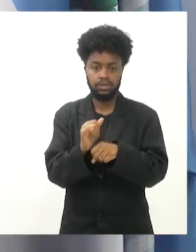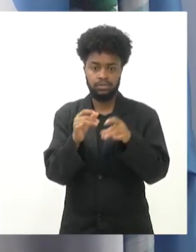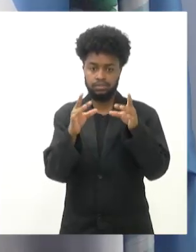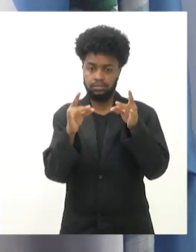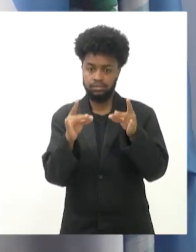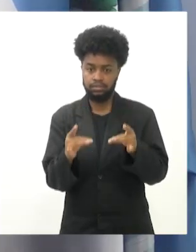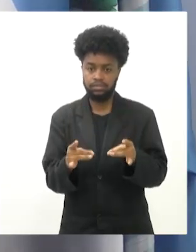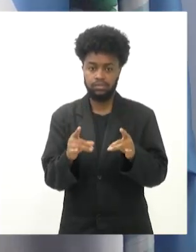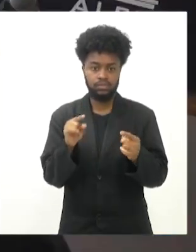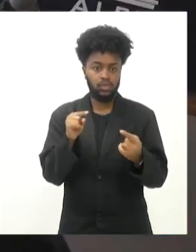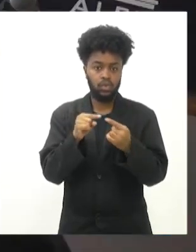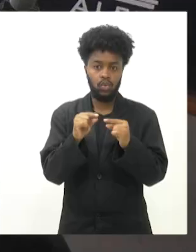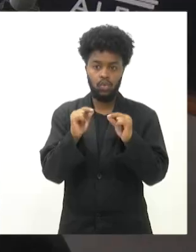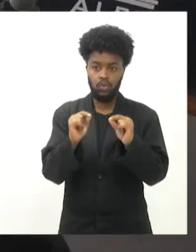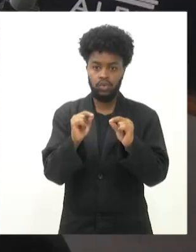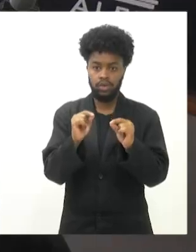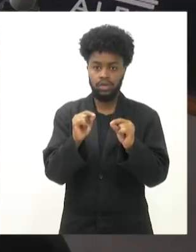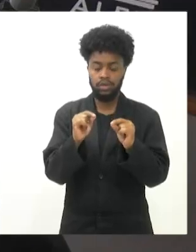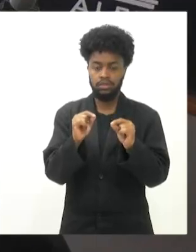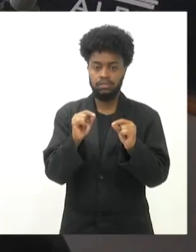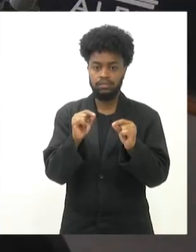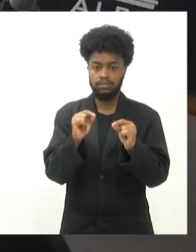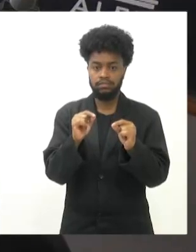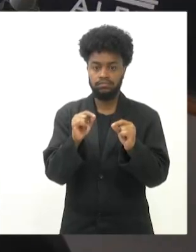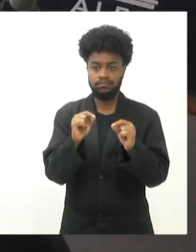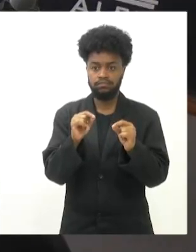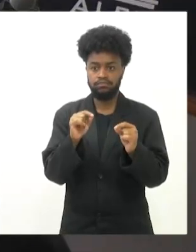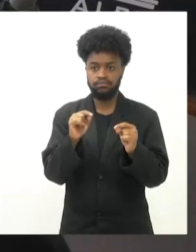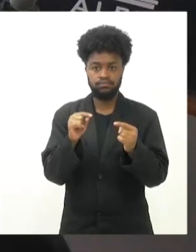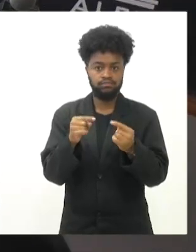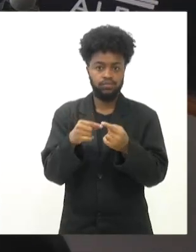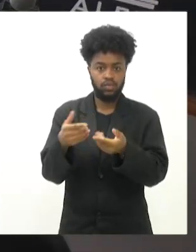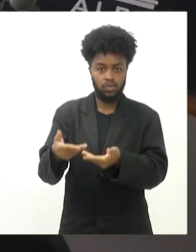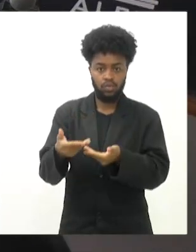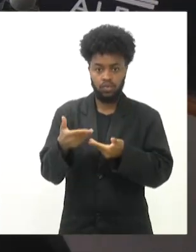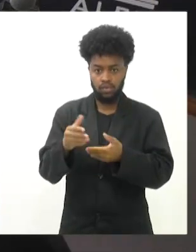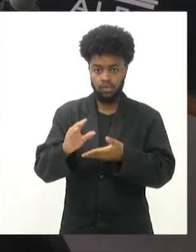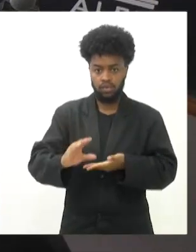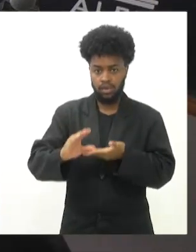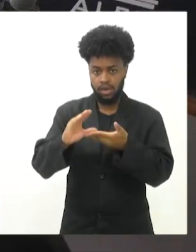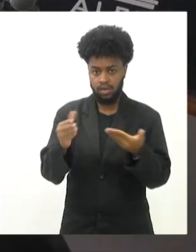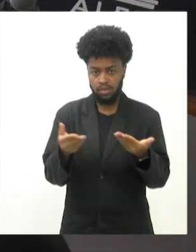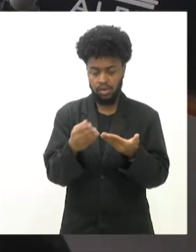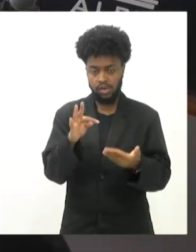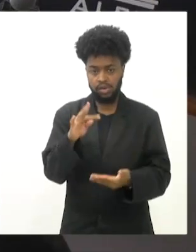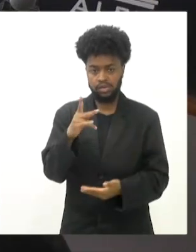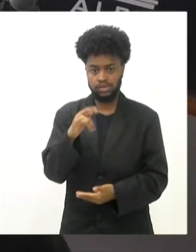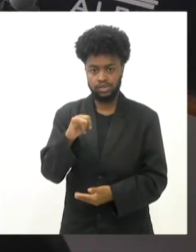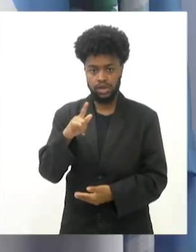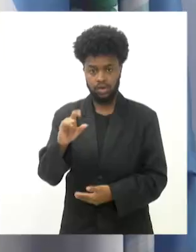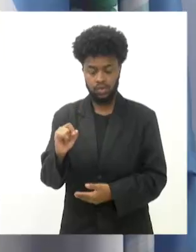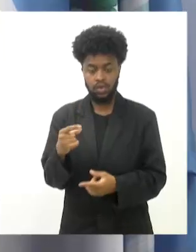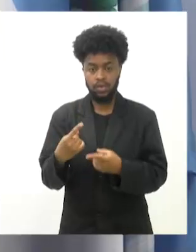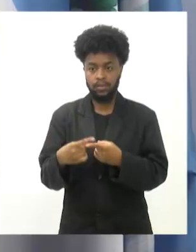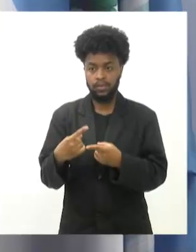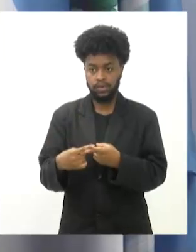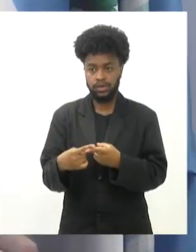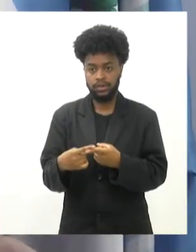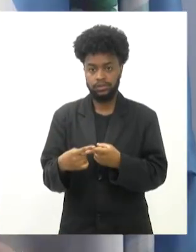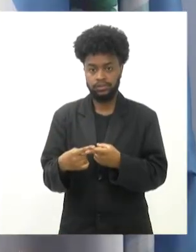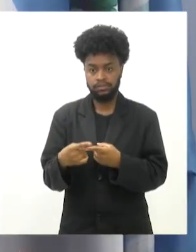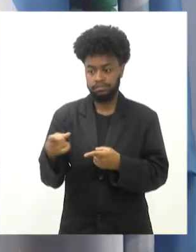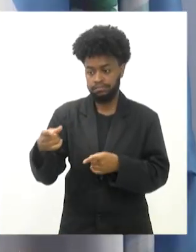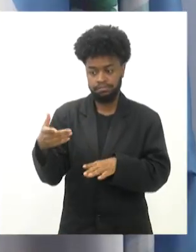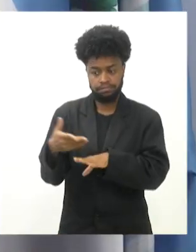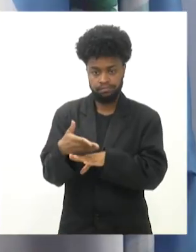precisas no que diz respeito à convocação do atual conselheiro Thiago Pampolha, porque, na verdade, ele não viria na